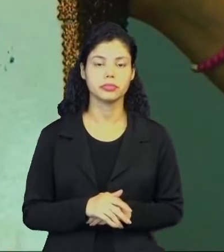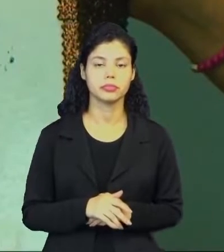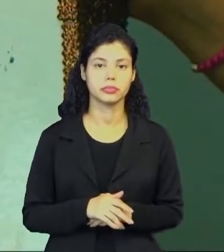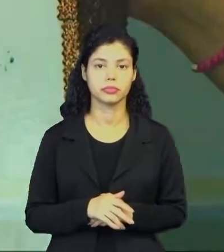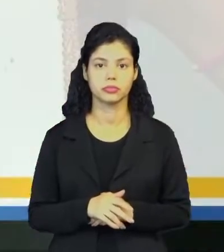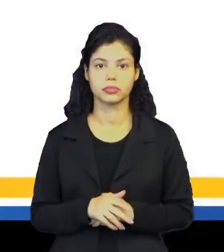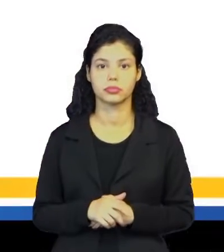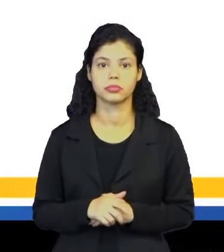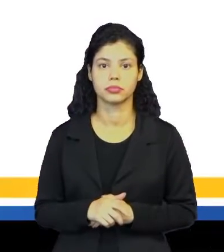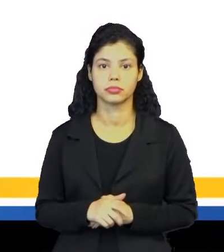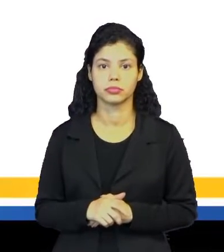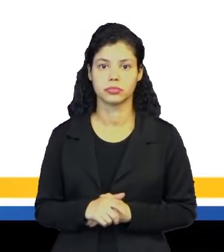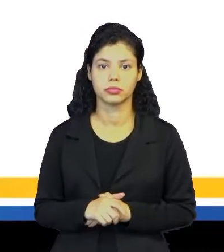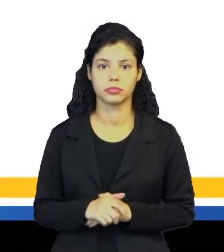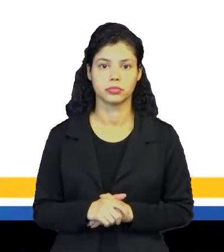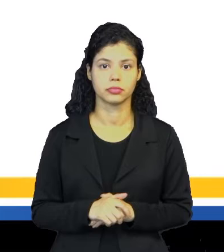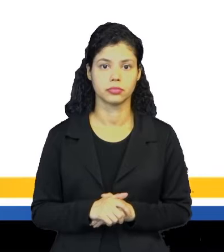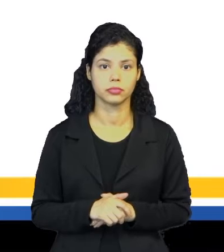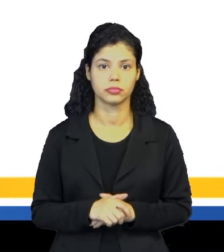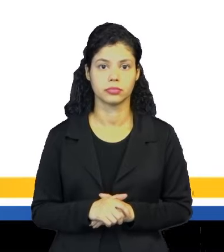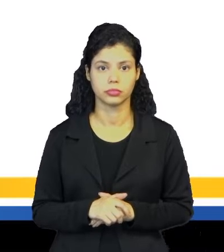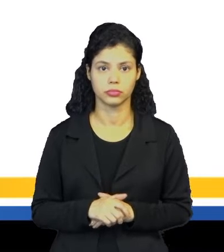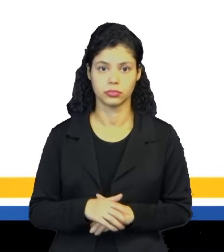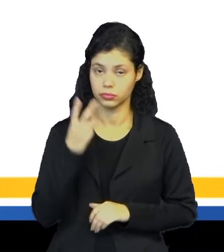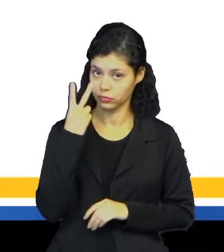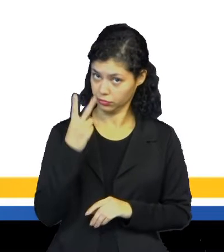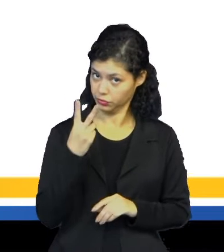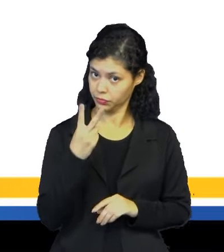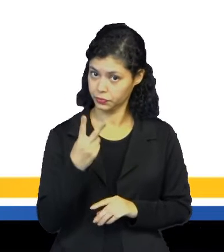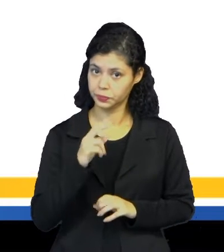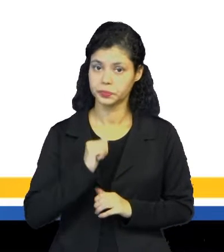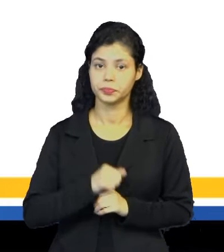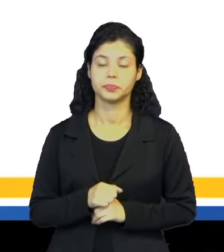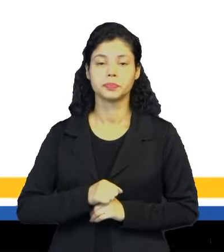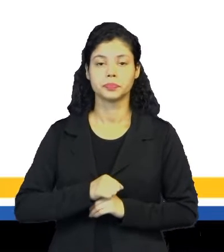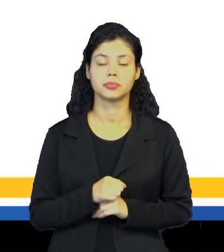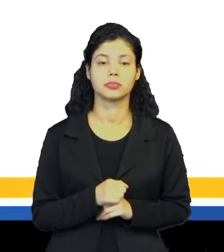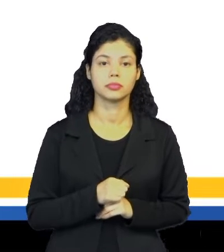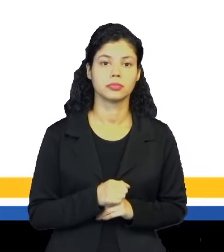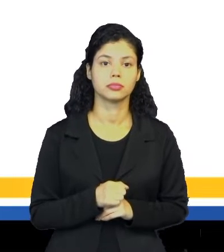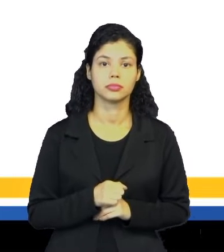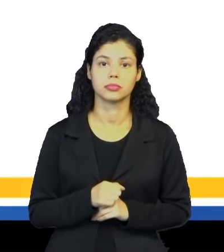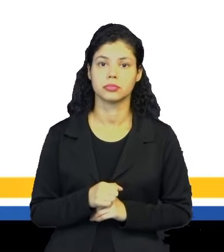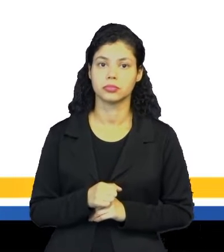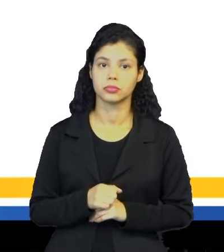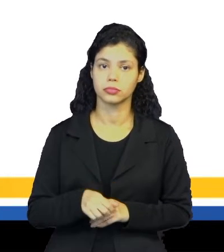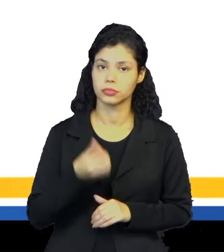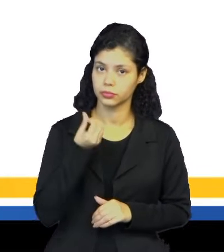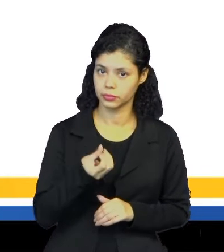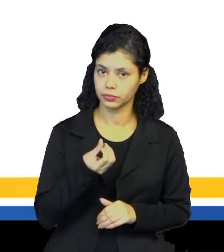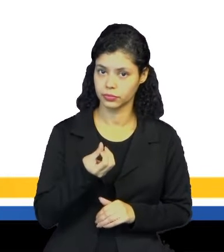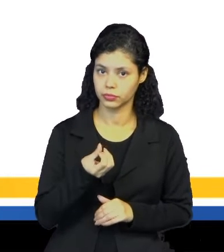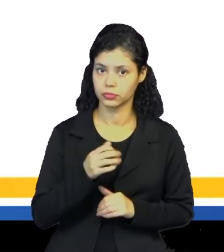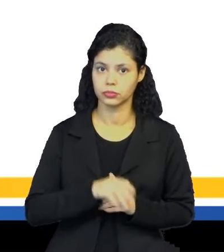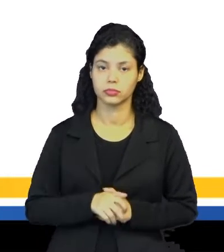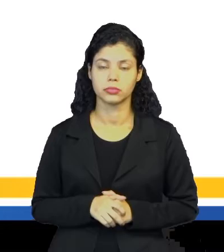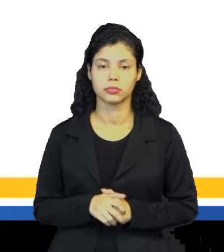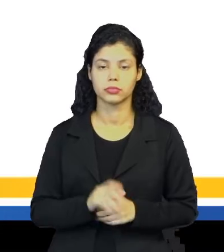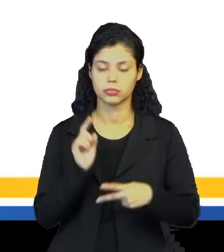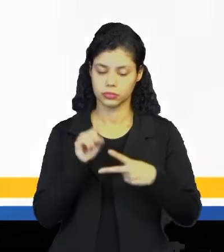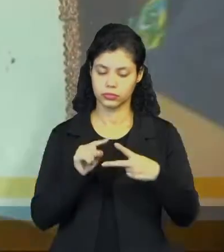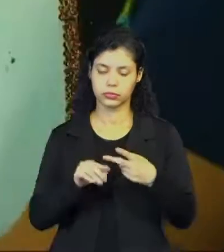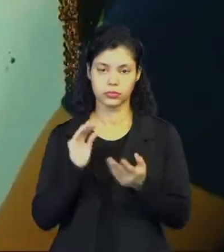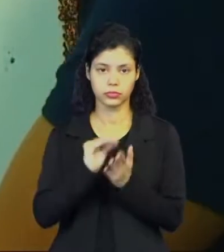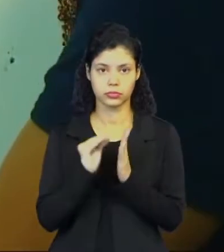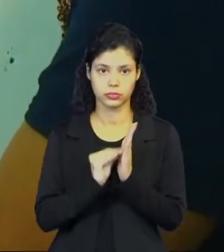lá. Elias recebeu 2 e Ivo recebeu 6, que são os dois